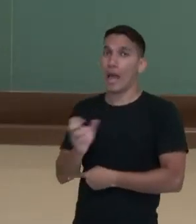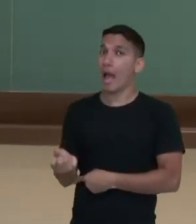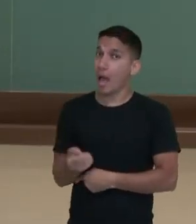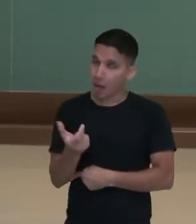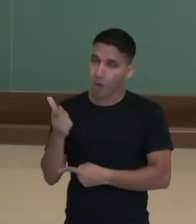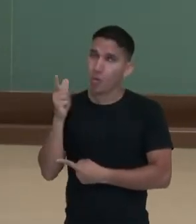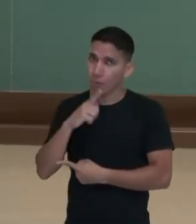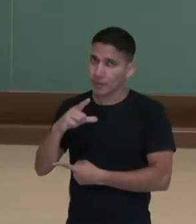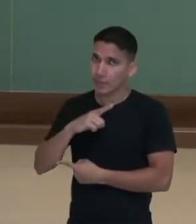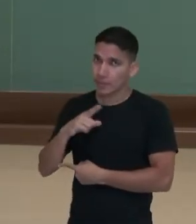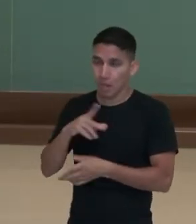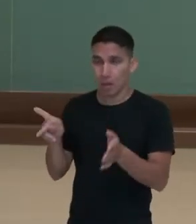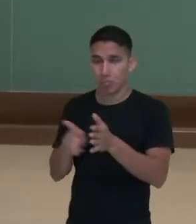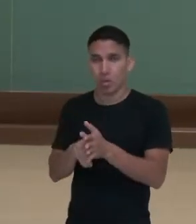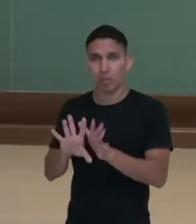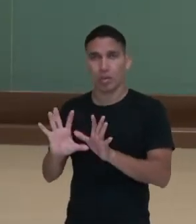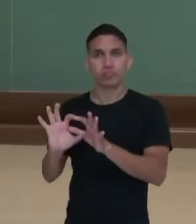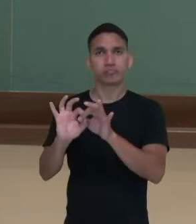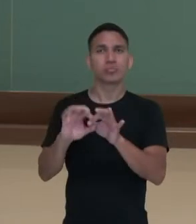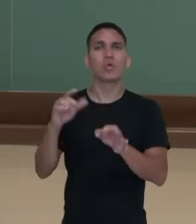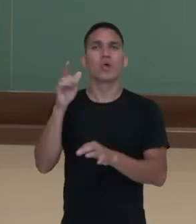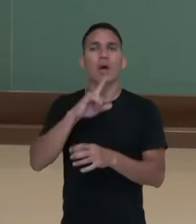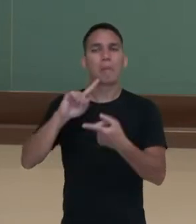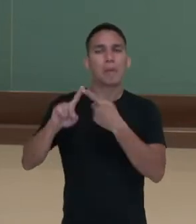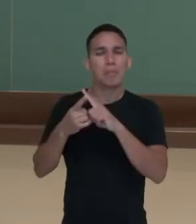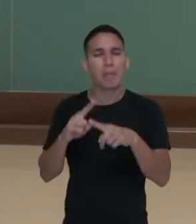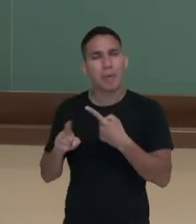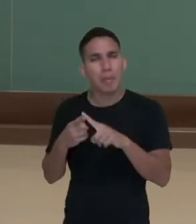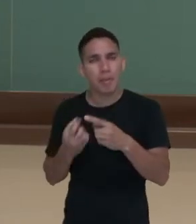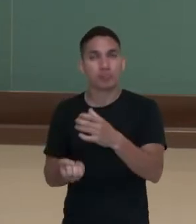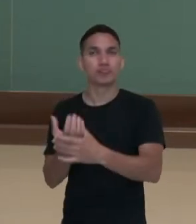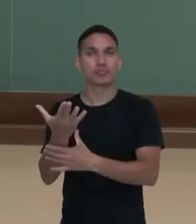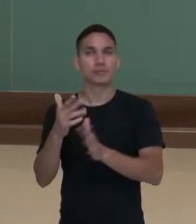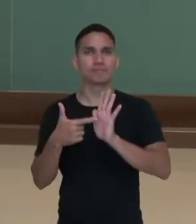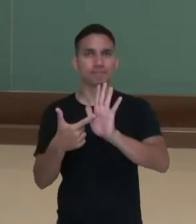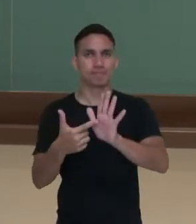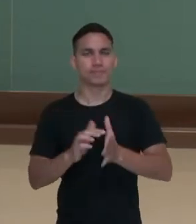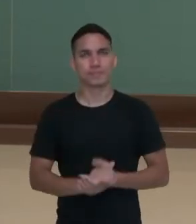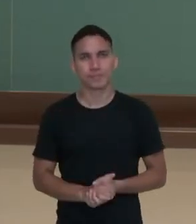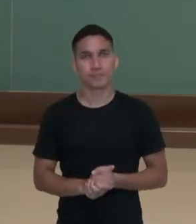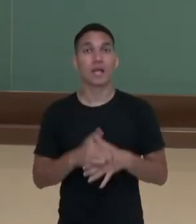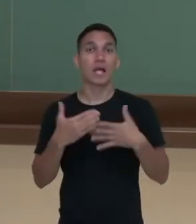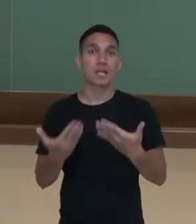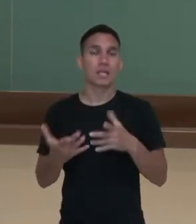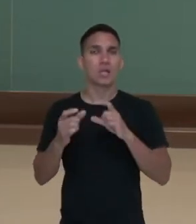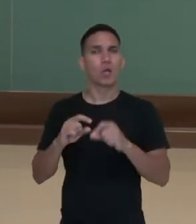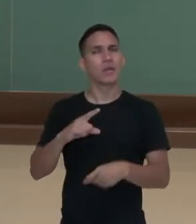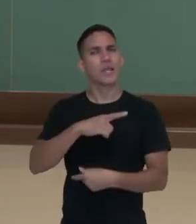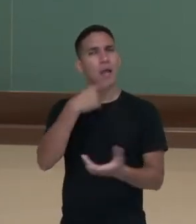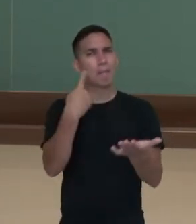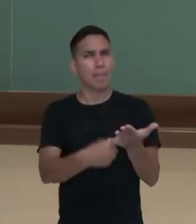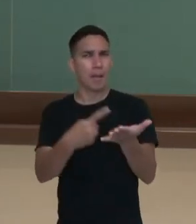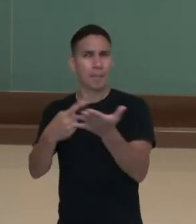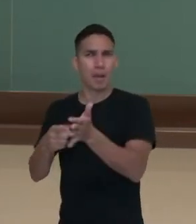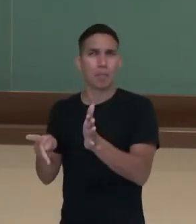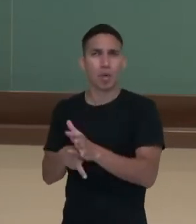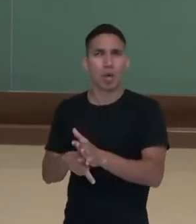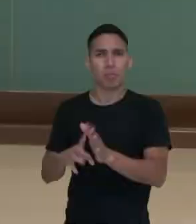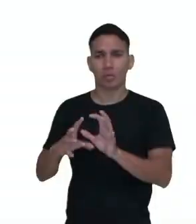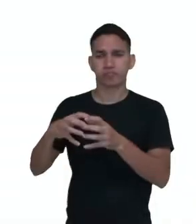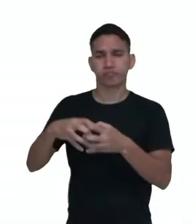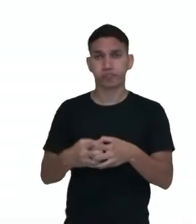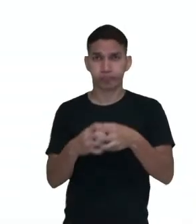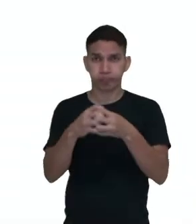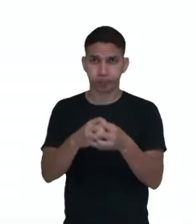isótopos, e vem desse cálculo o valor. Assim, a definição da massa atômica de um